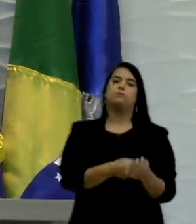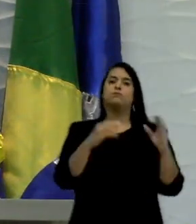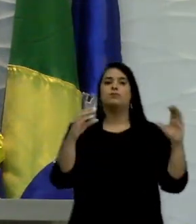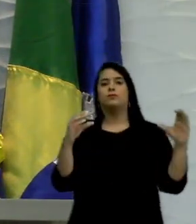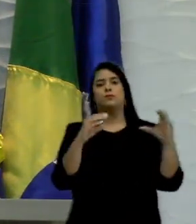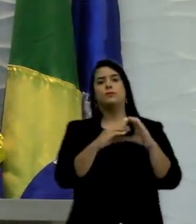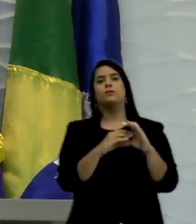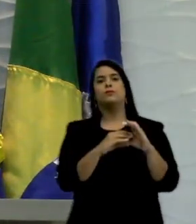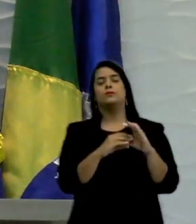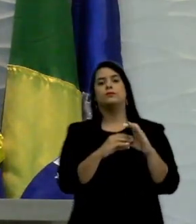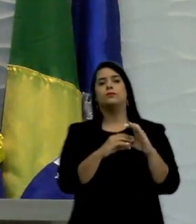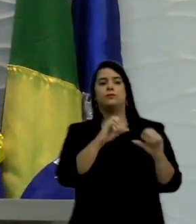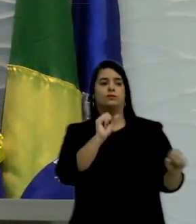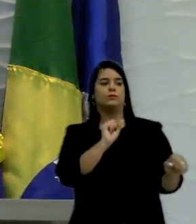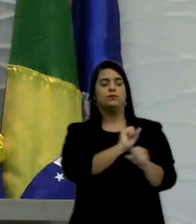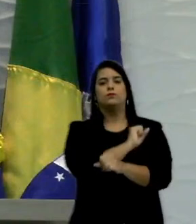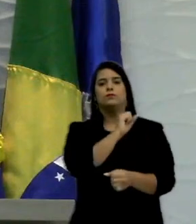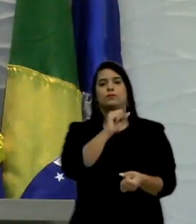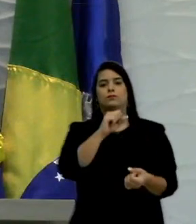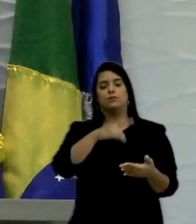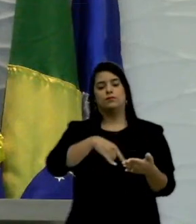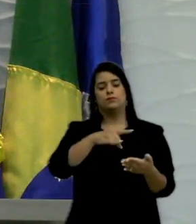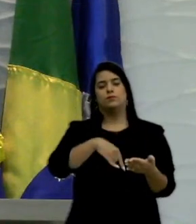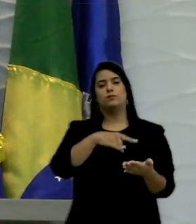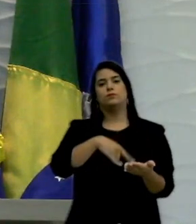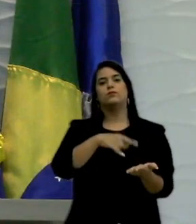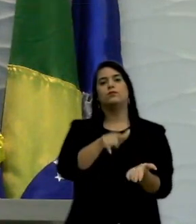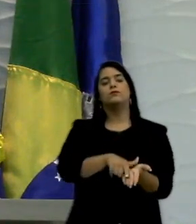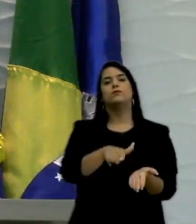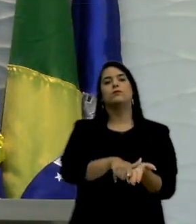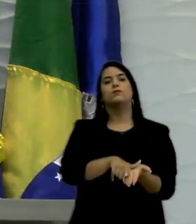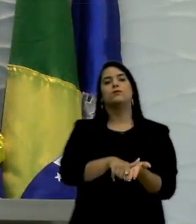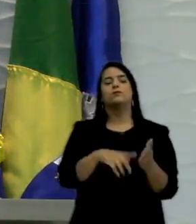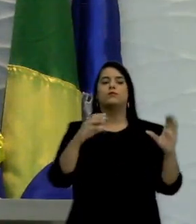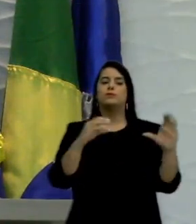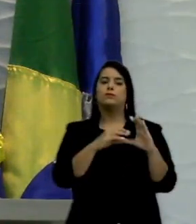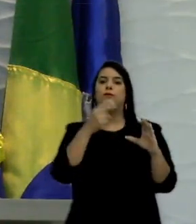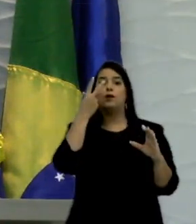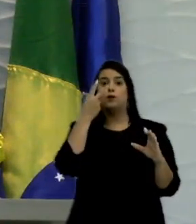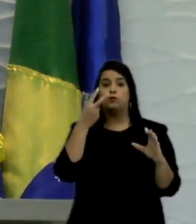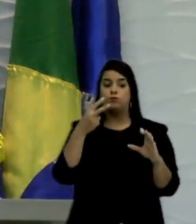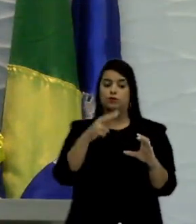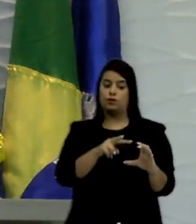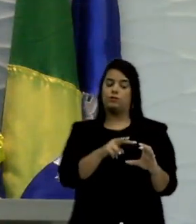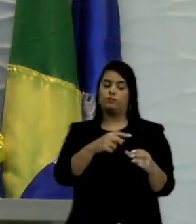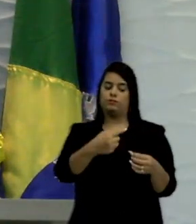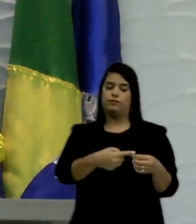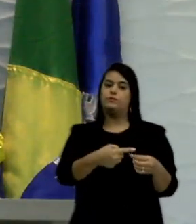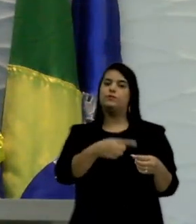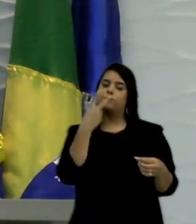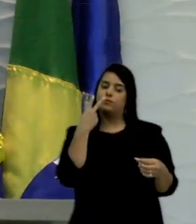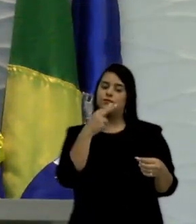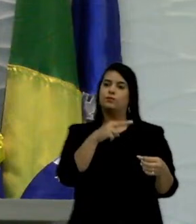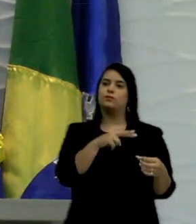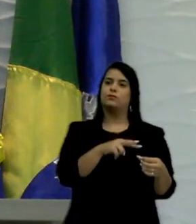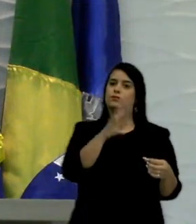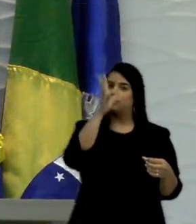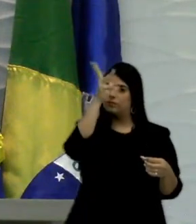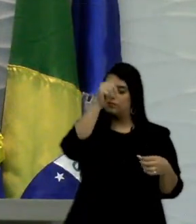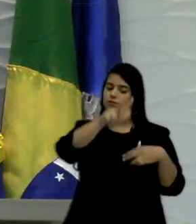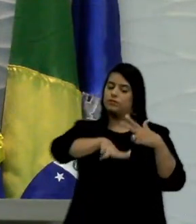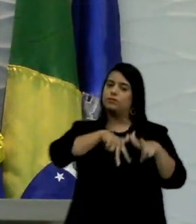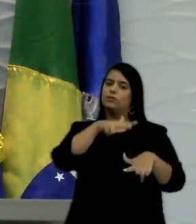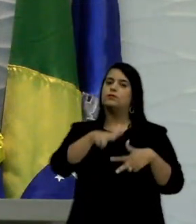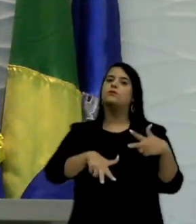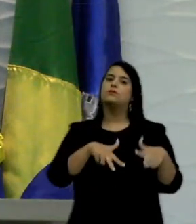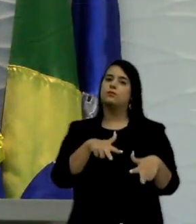Compesa, suspendendo as contas da Compesa, para que a Compesa, de fato, possa olhar para São Bento e dizer que não pode mais deixar São Bento na situação